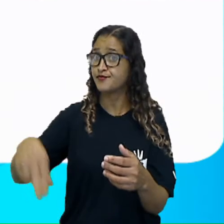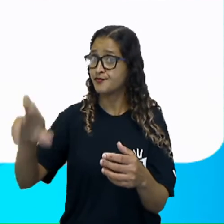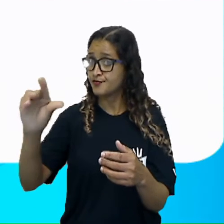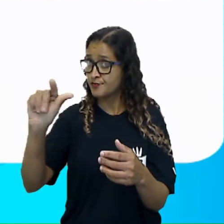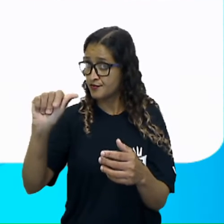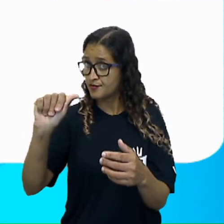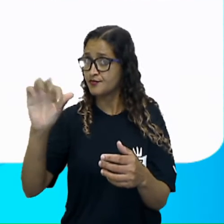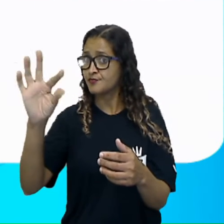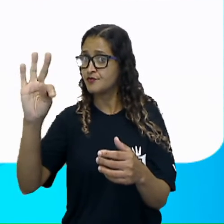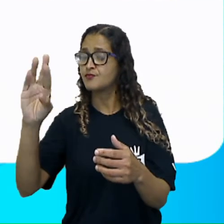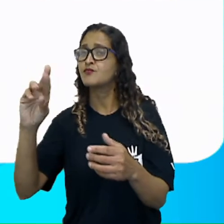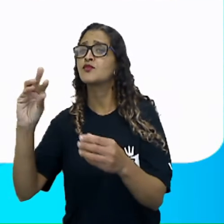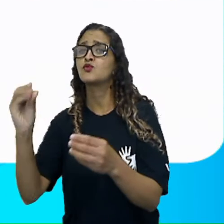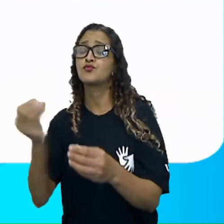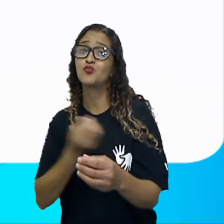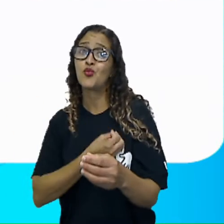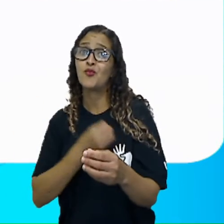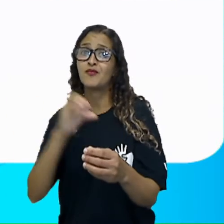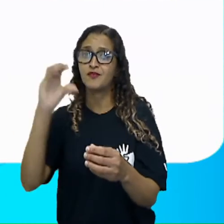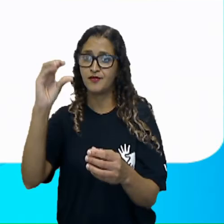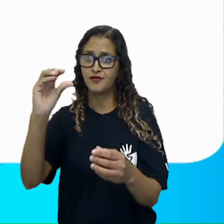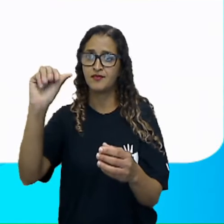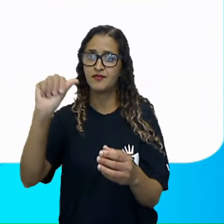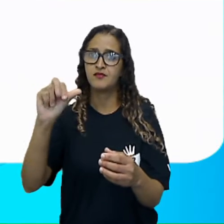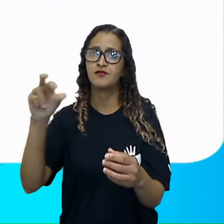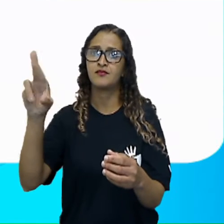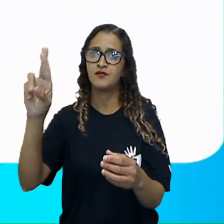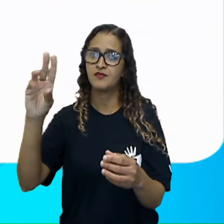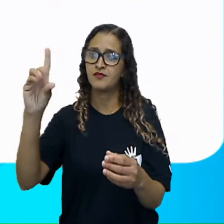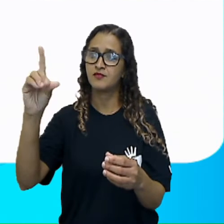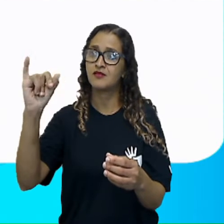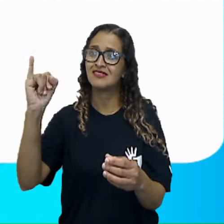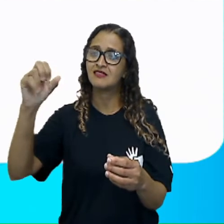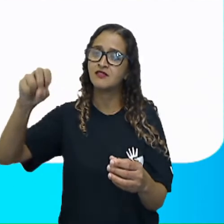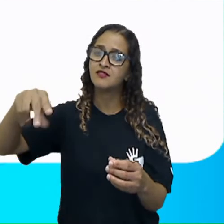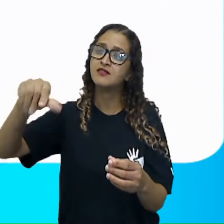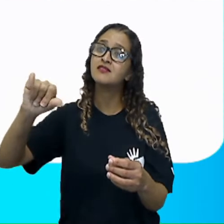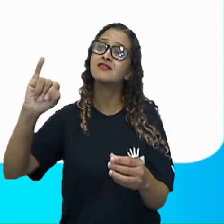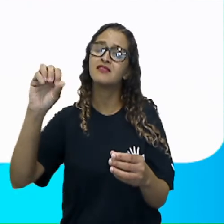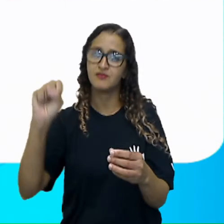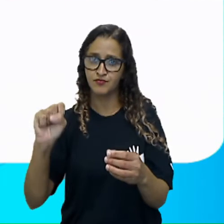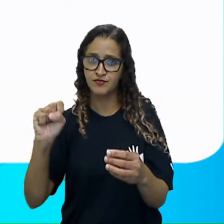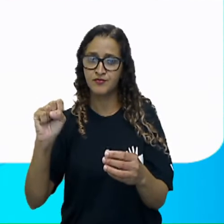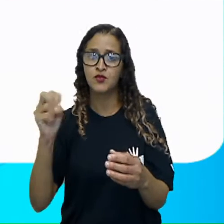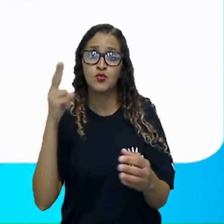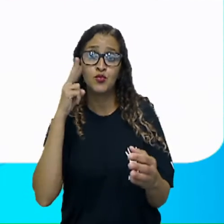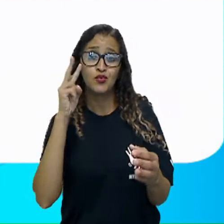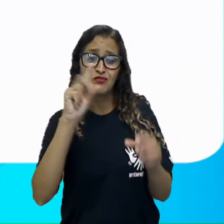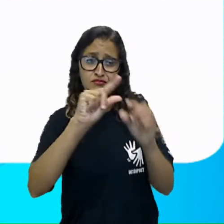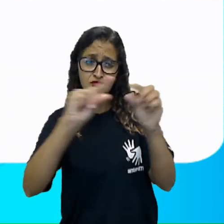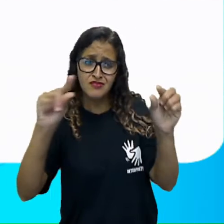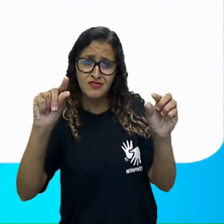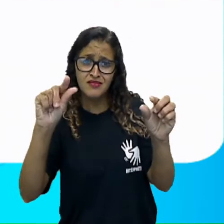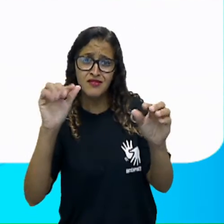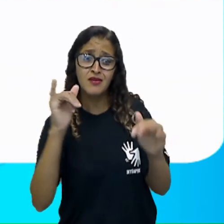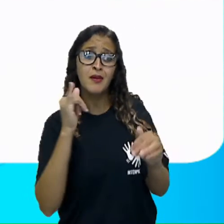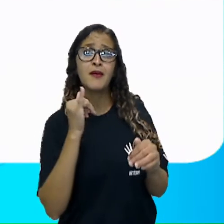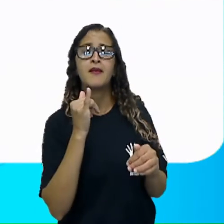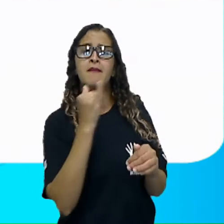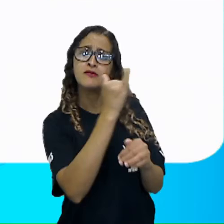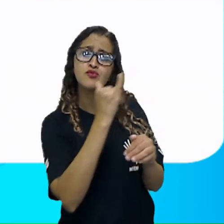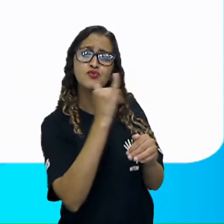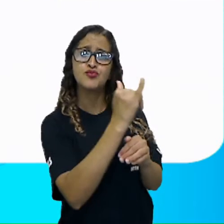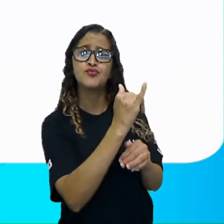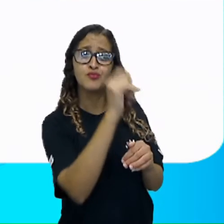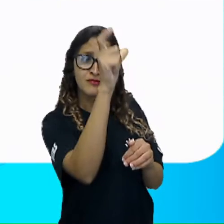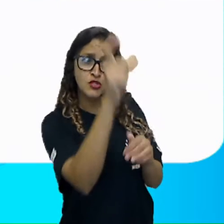cardinais. No último quadrinho, a fala da personagem indica que ela não quer